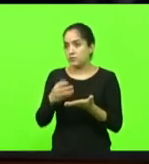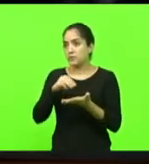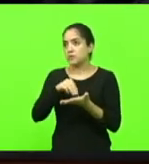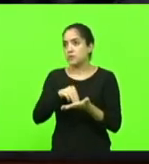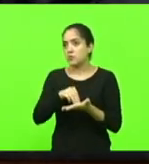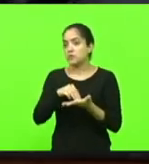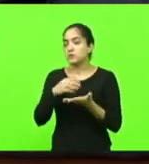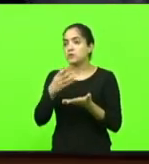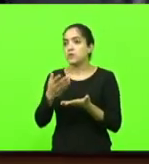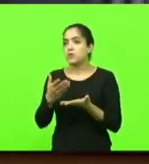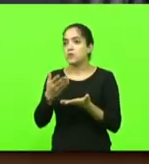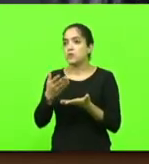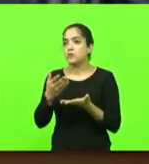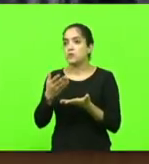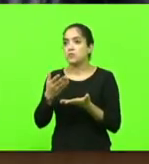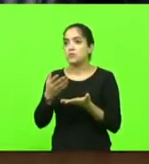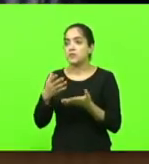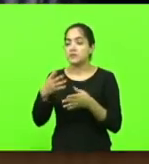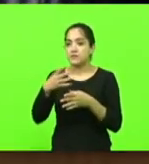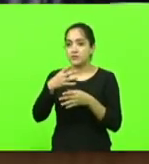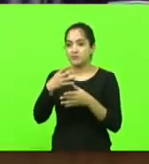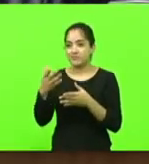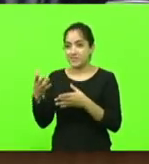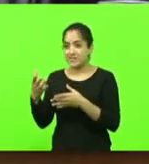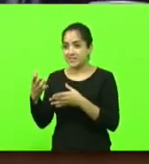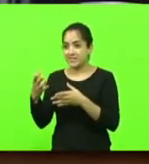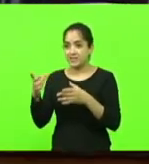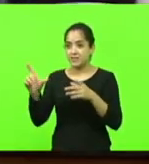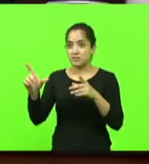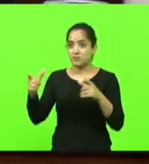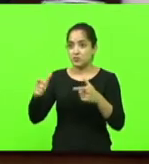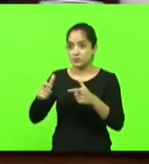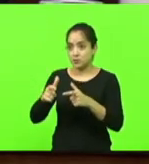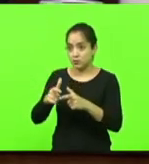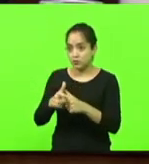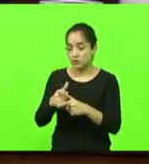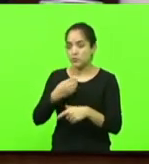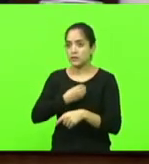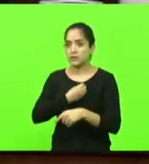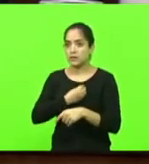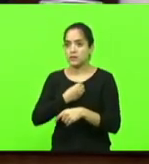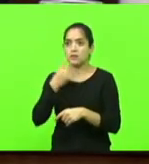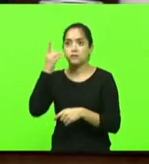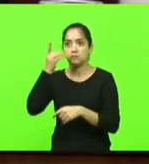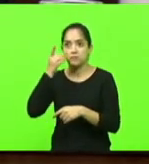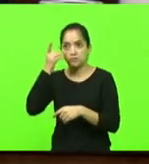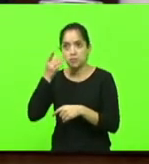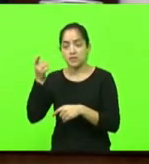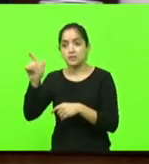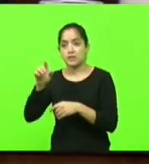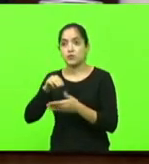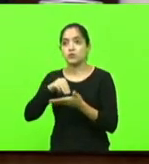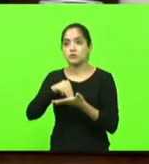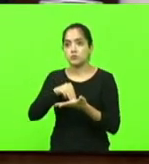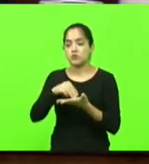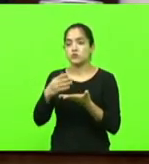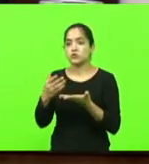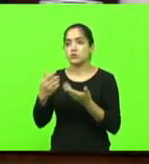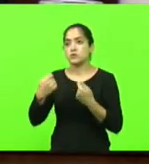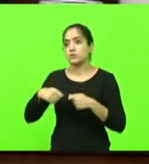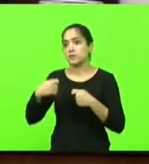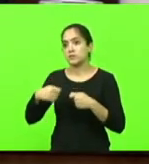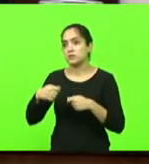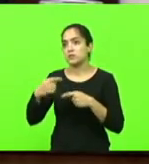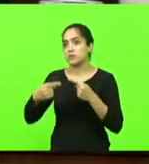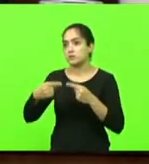vendo que o quórum esvaziou e, por se tratar, nós também temos outras moções bastante complicadas aqui,